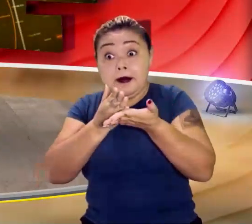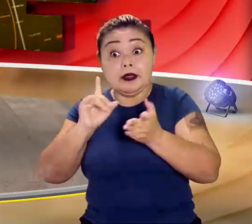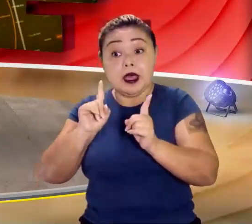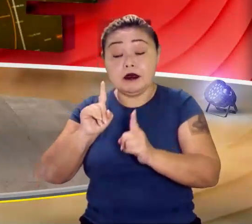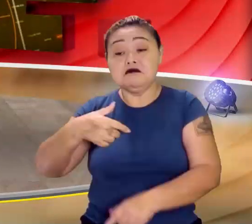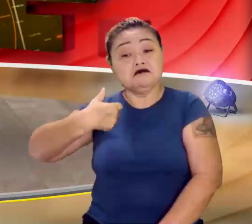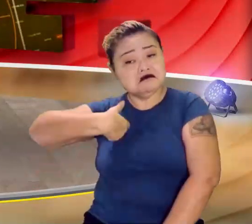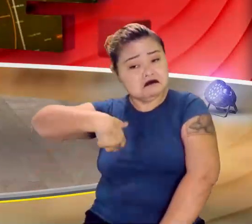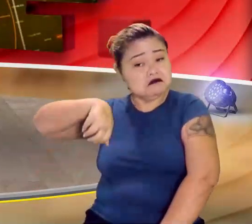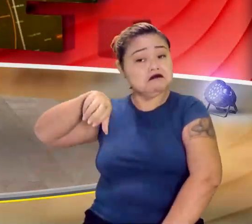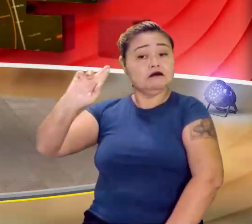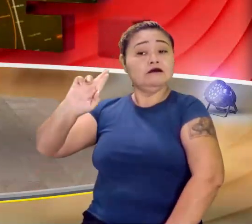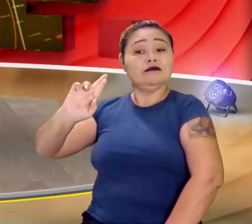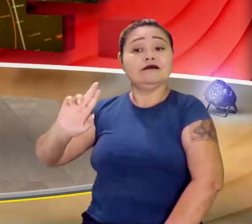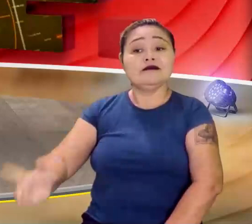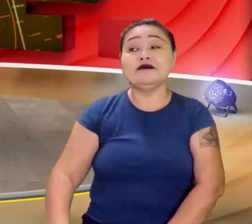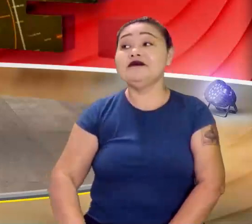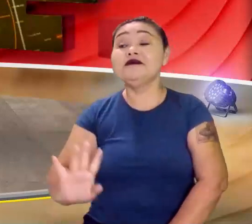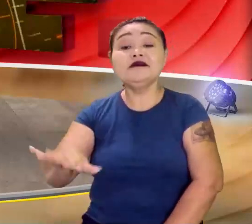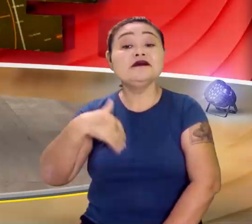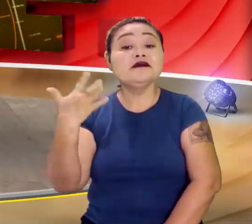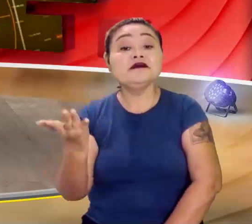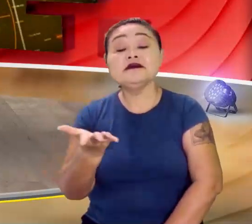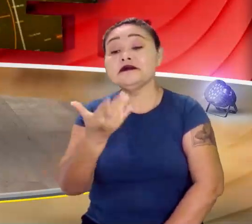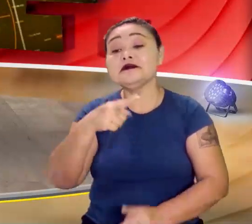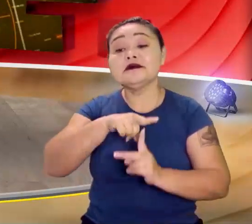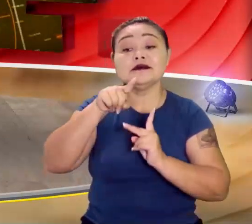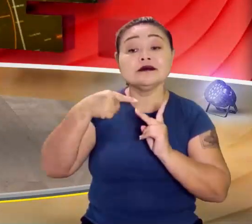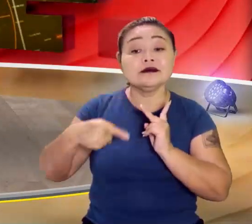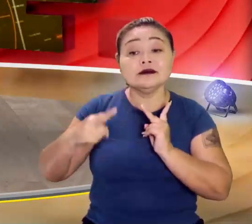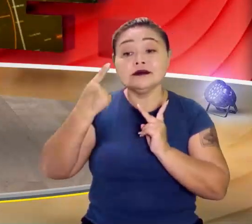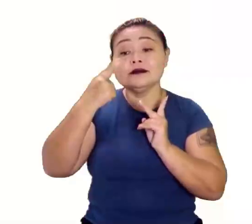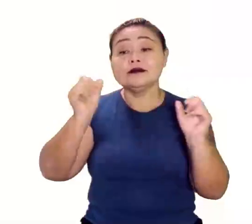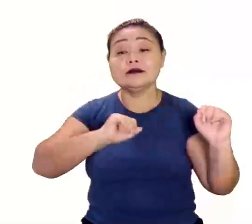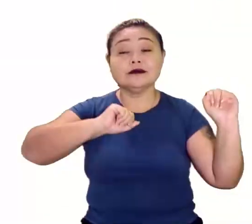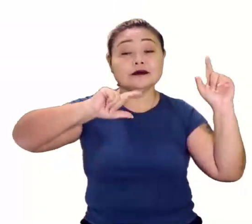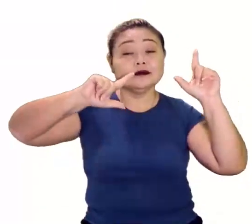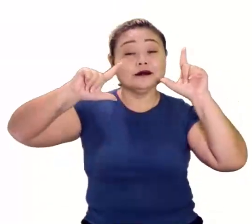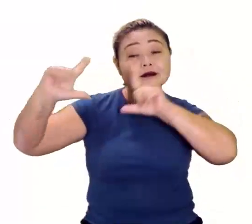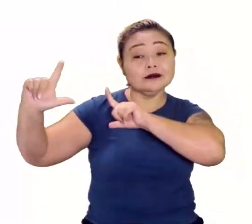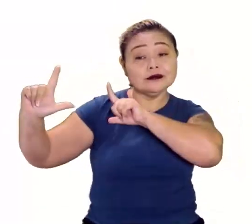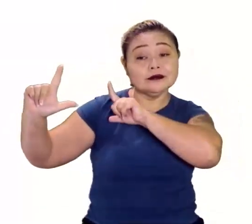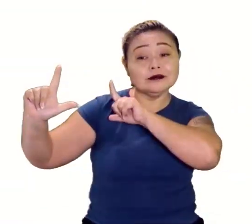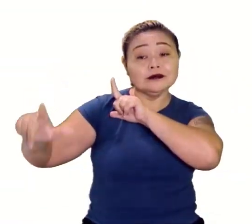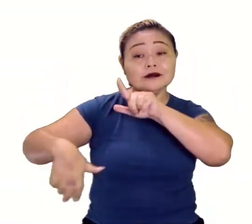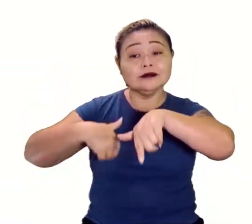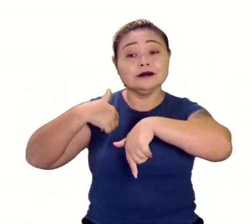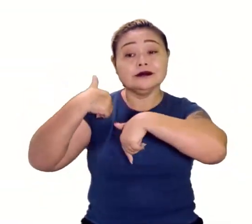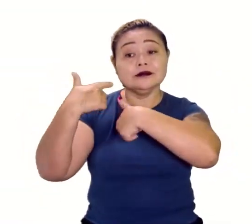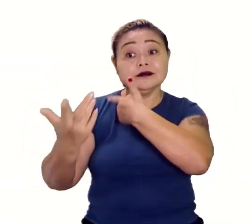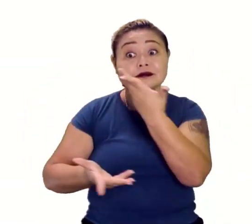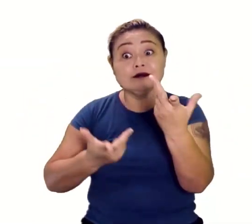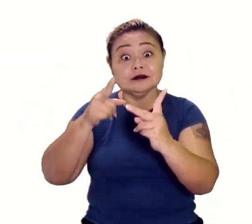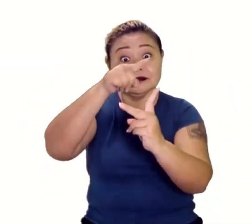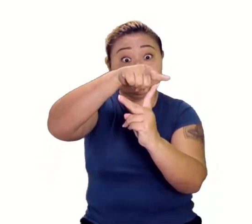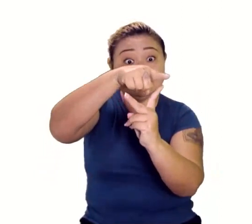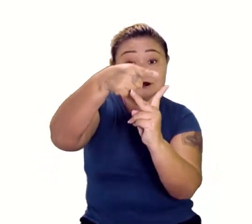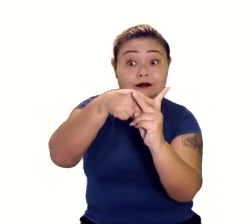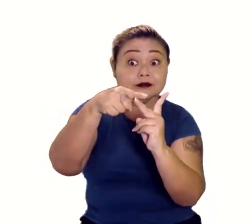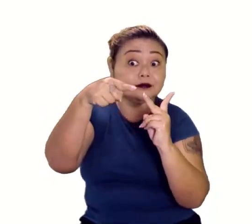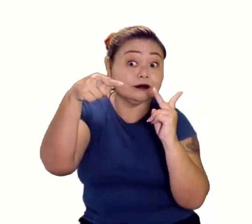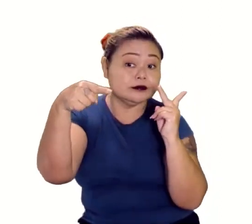radical. Então, vamos radicalizar. Olha lá nosso slide, olha aqui. Então, falando de raiz